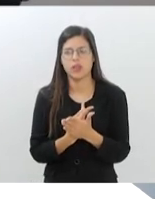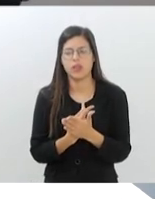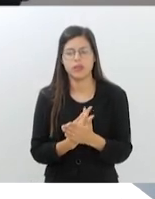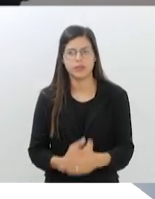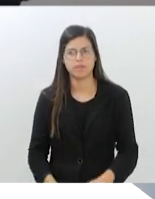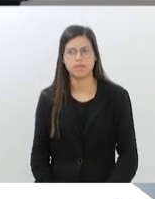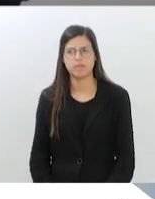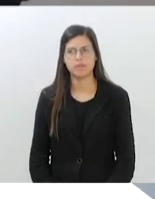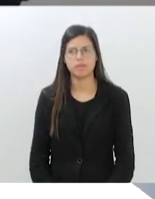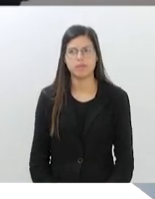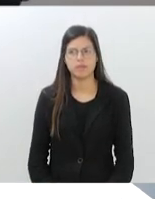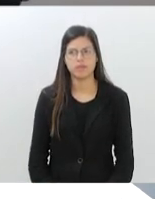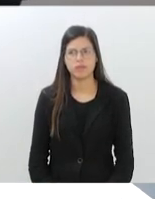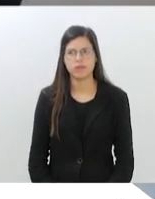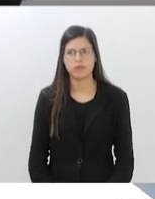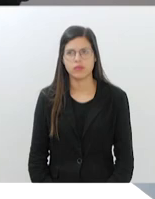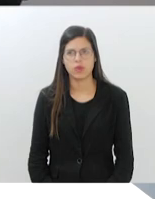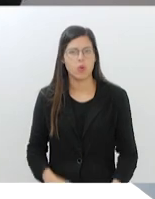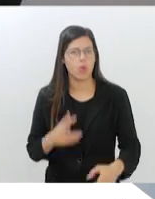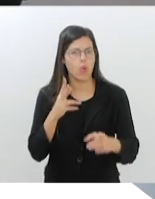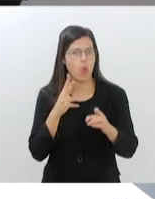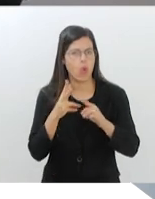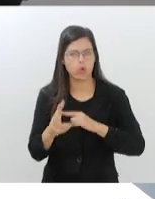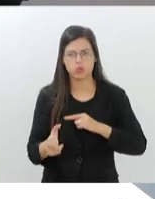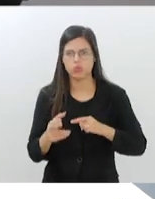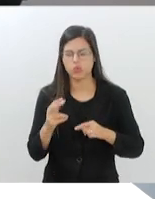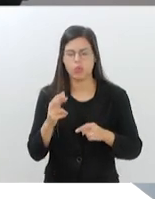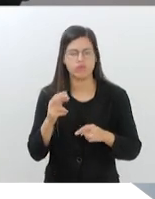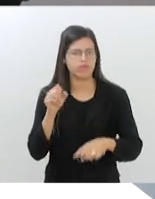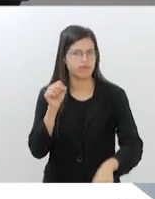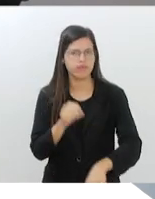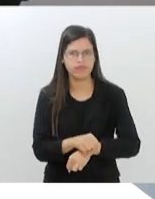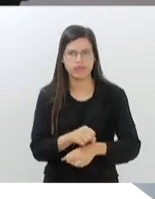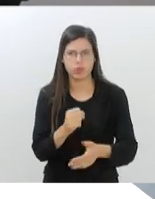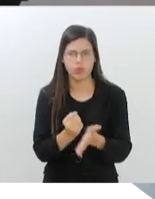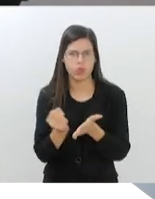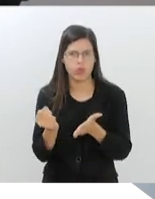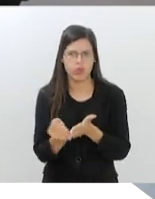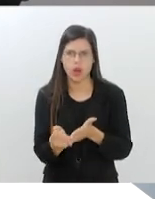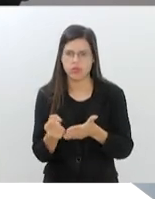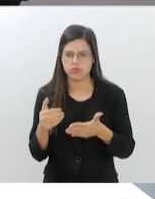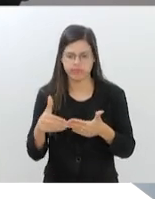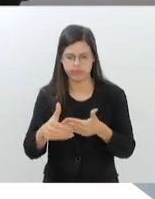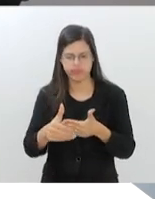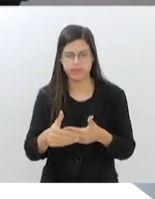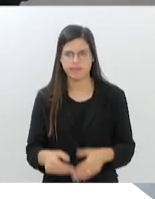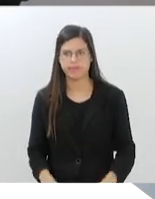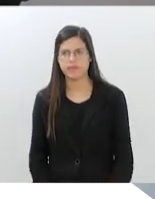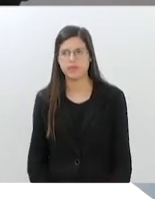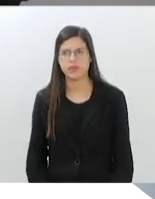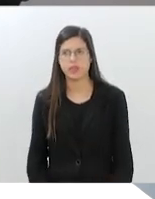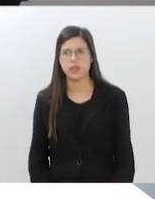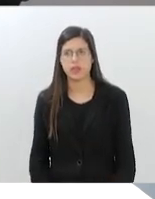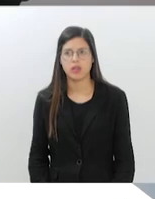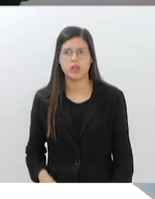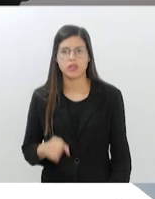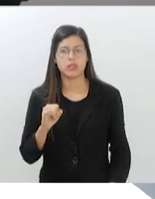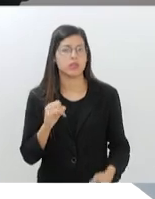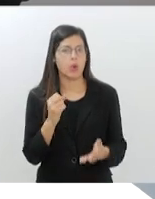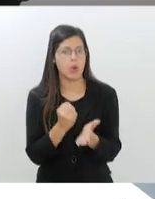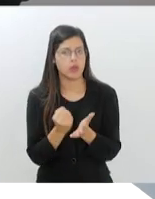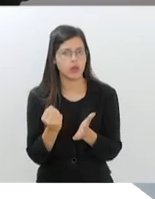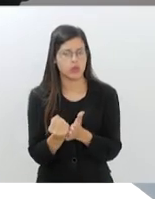contrato no meio do andamento né Olha se você contratou uma